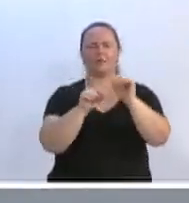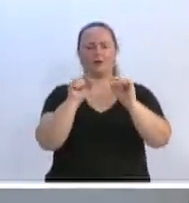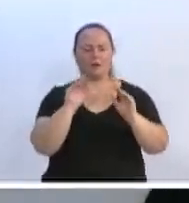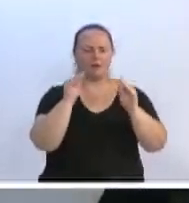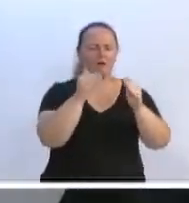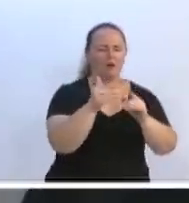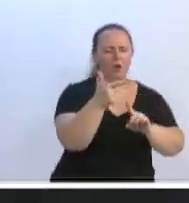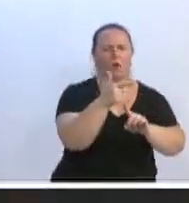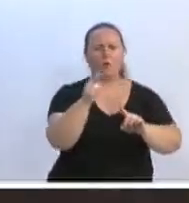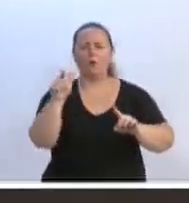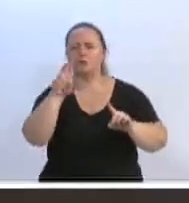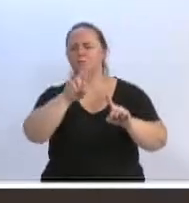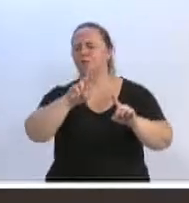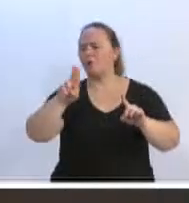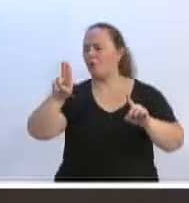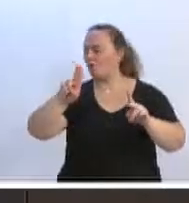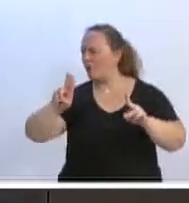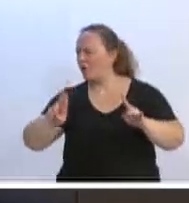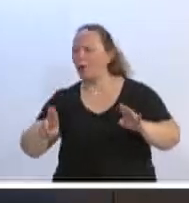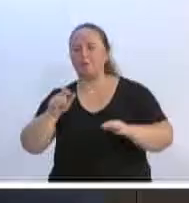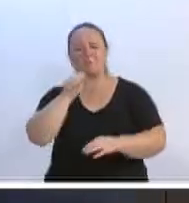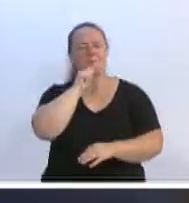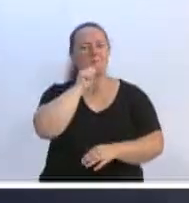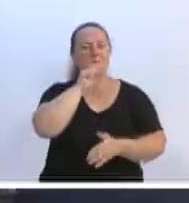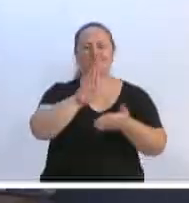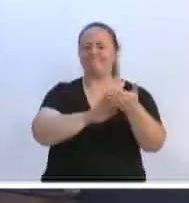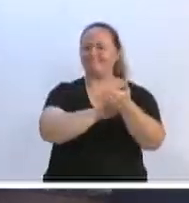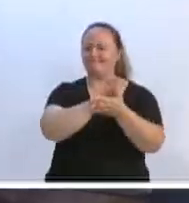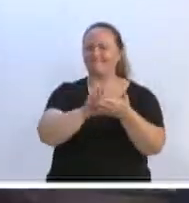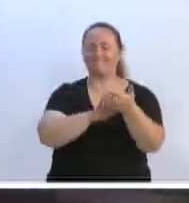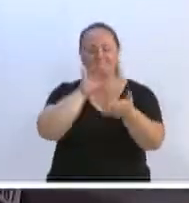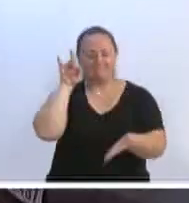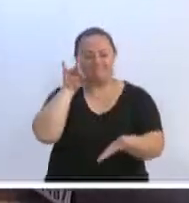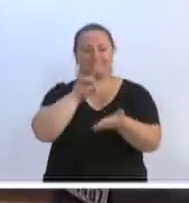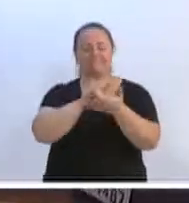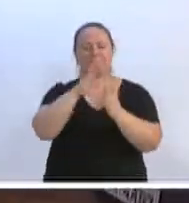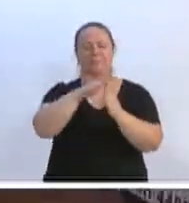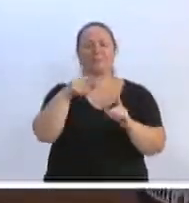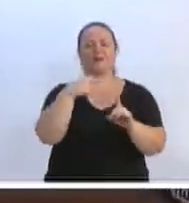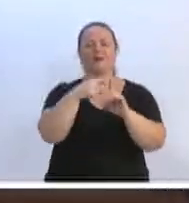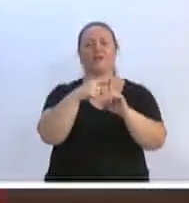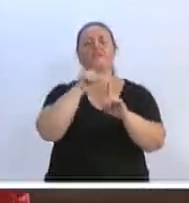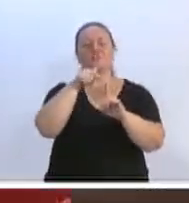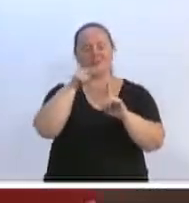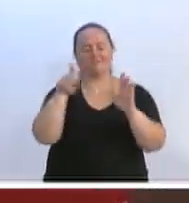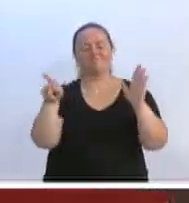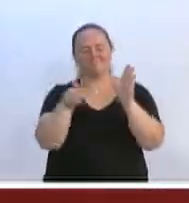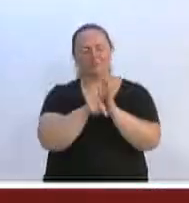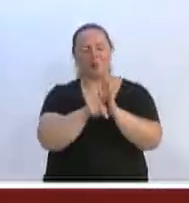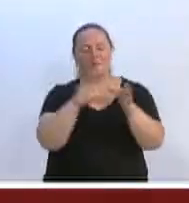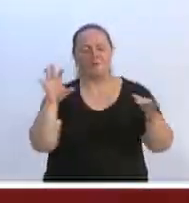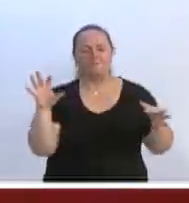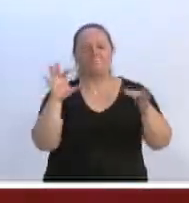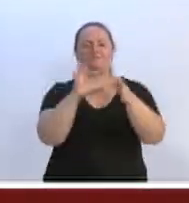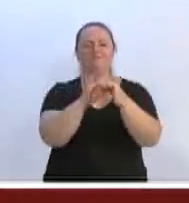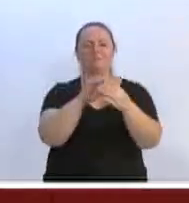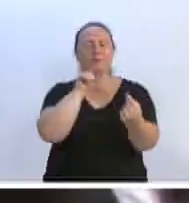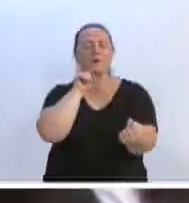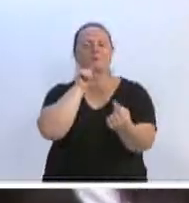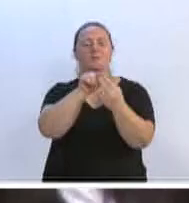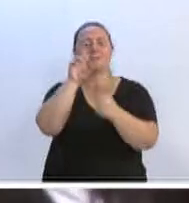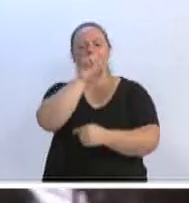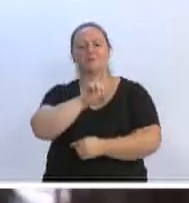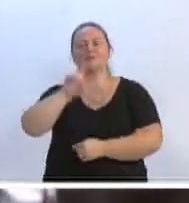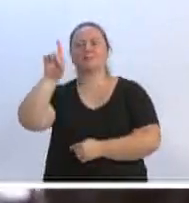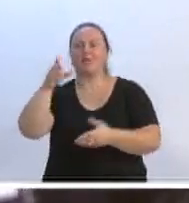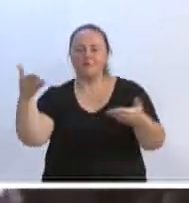outro nome ou nomes, já que a existência desta igreja é parte do plano profético de Deus para os nossos dias.